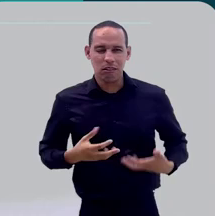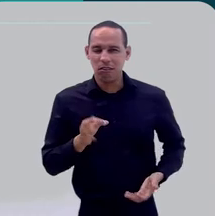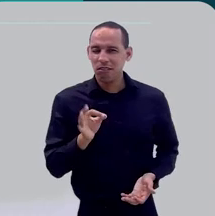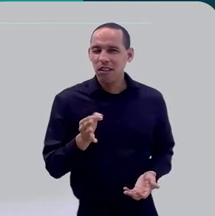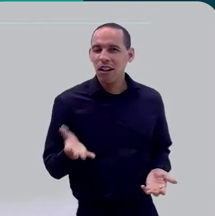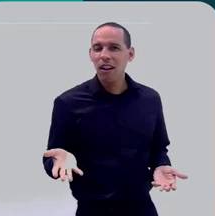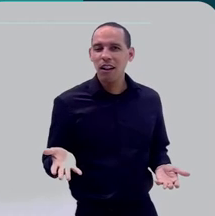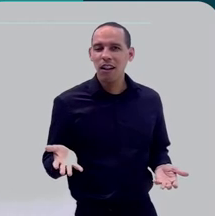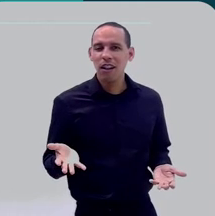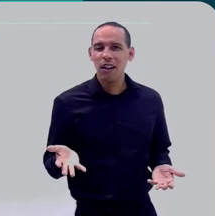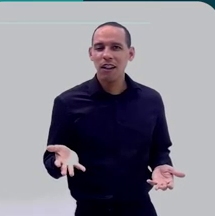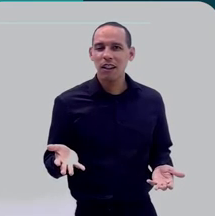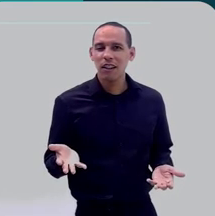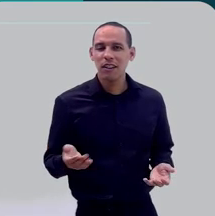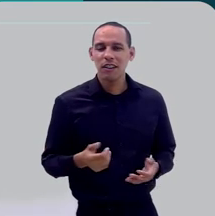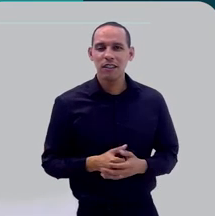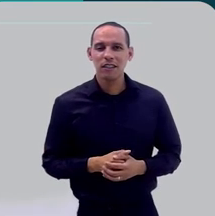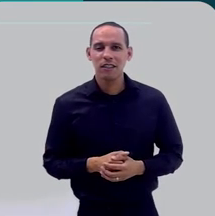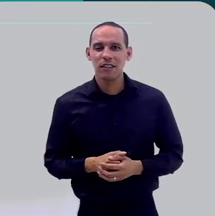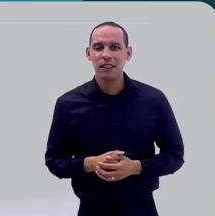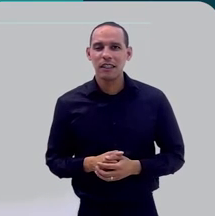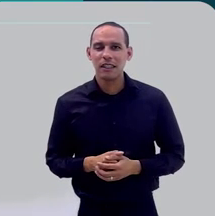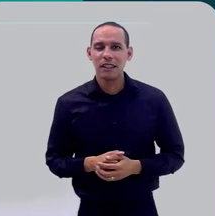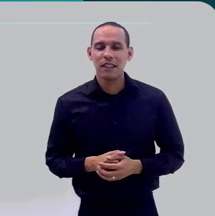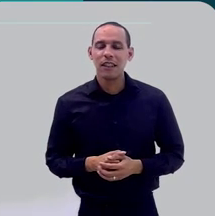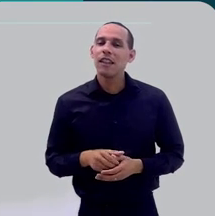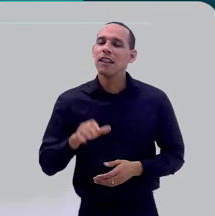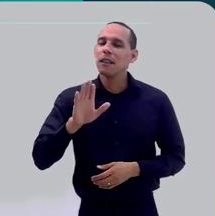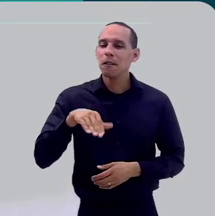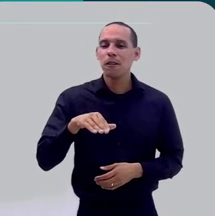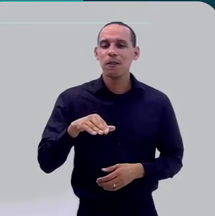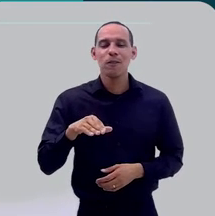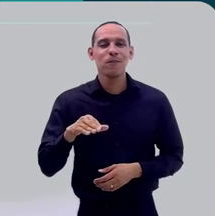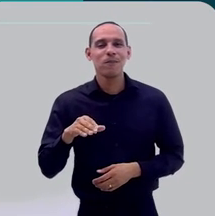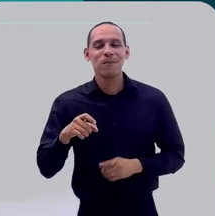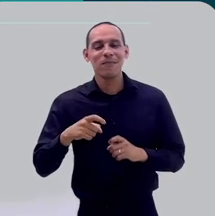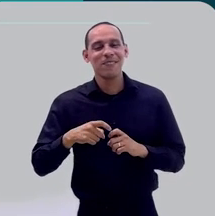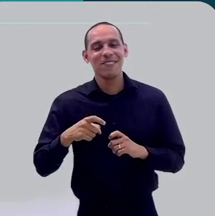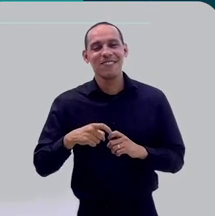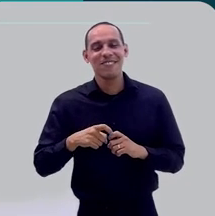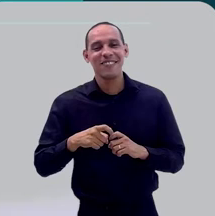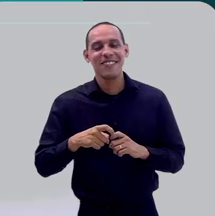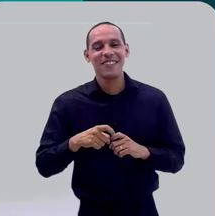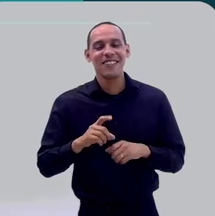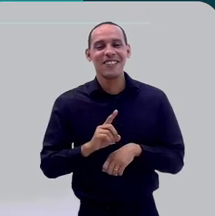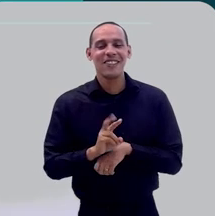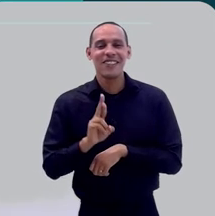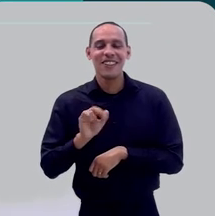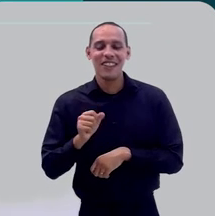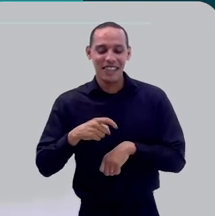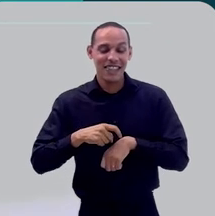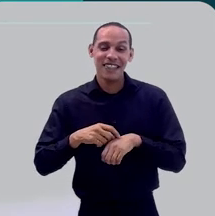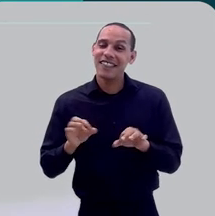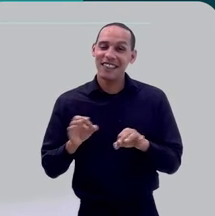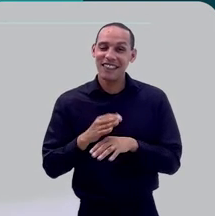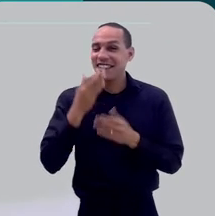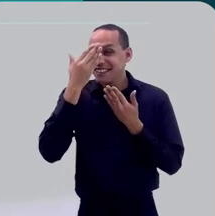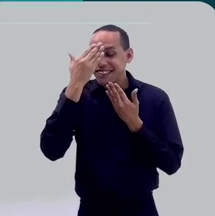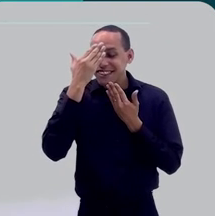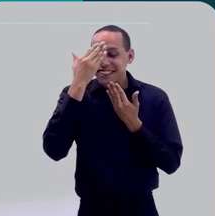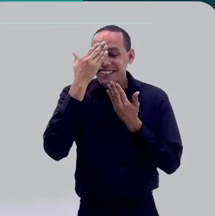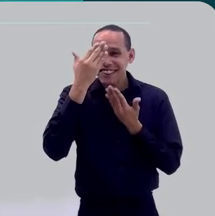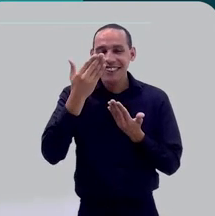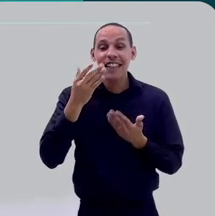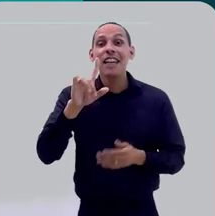esse esgotamento que síndrome, né? Doutora, o nosso tempo chegou ao fim. Eu queria